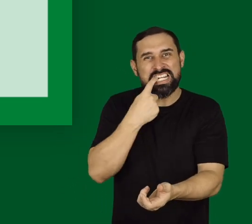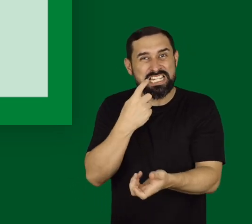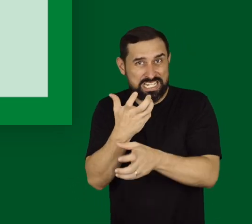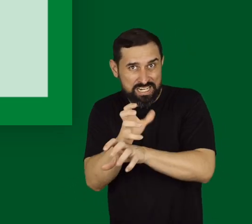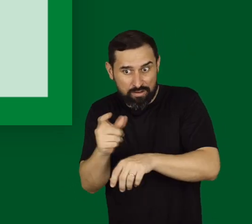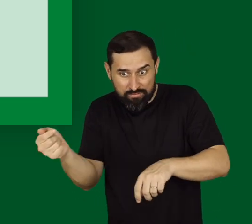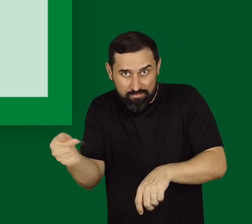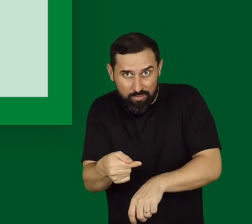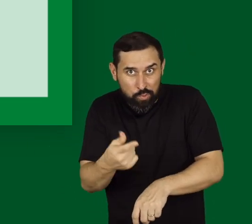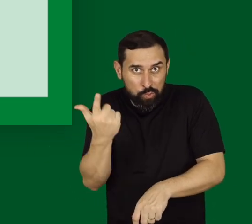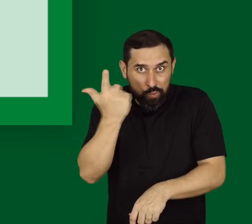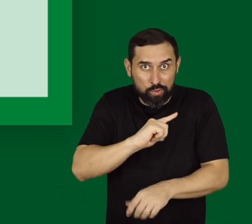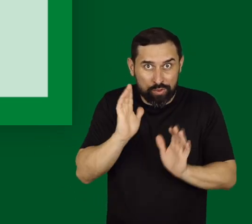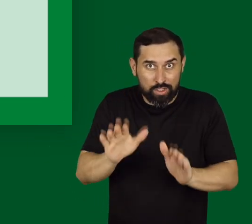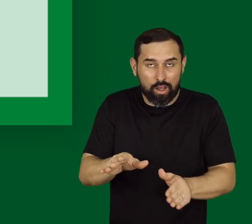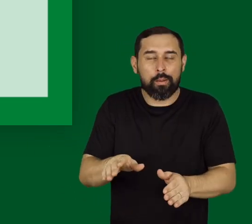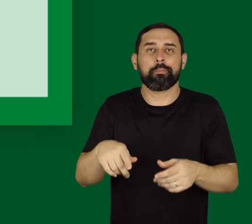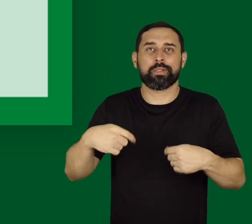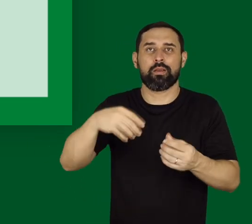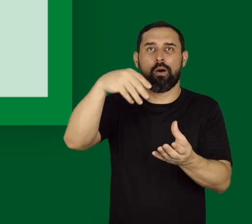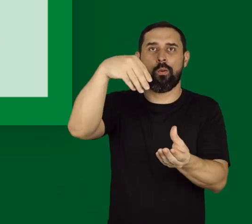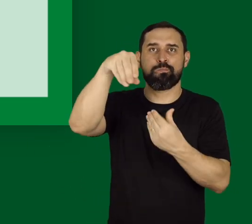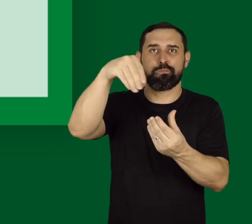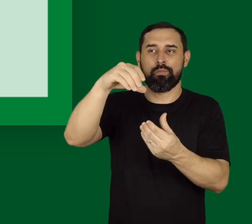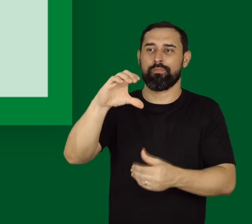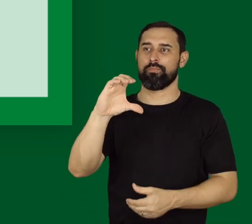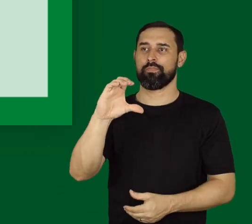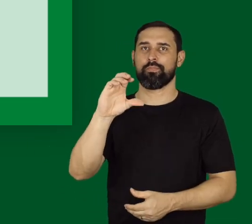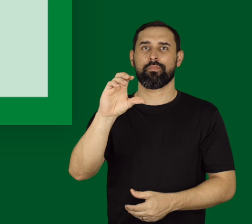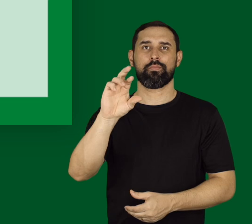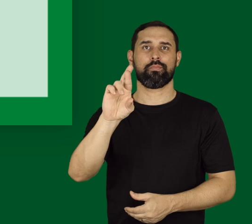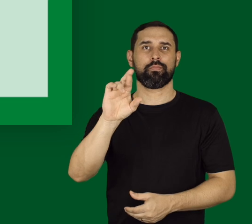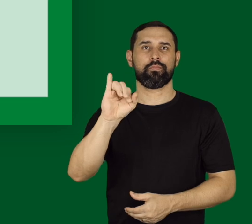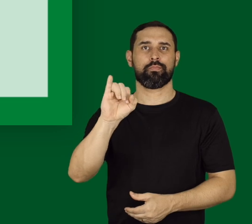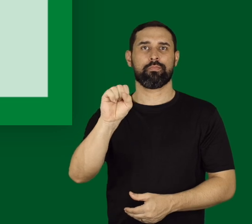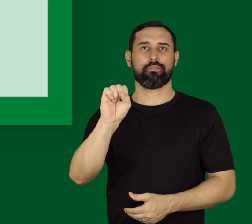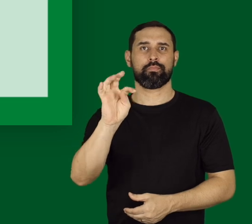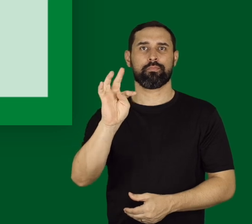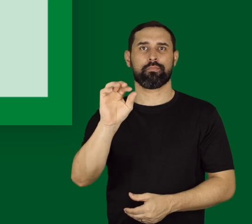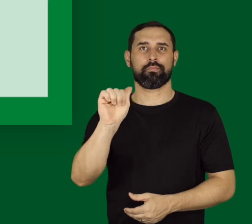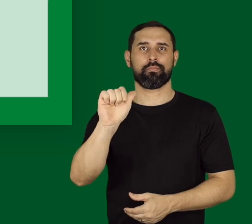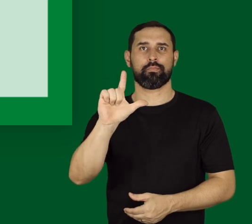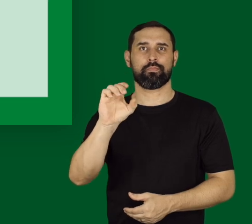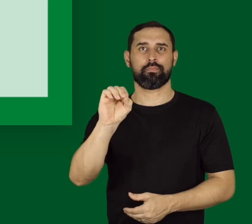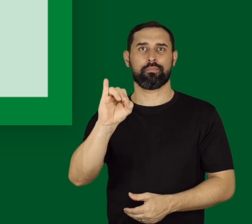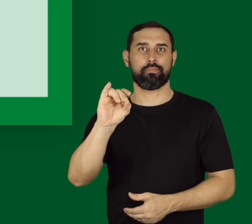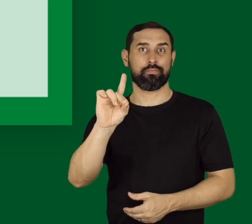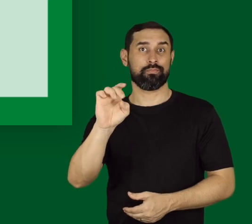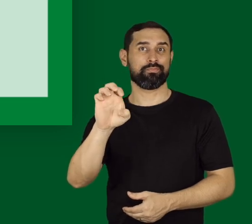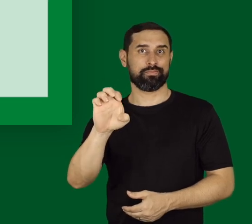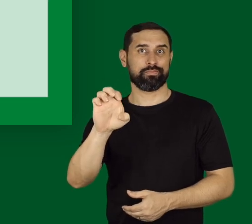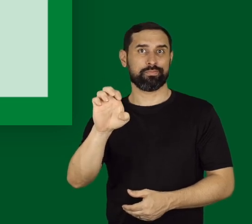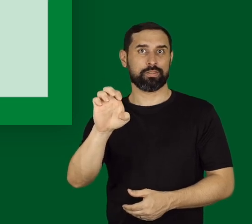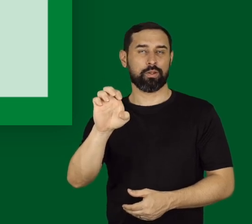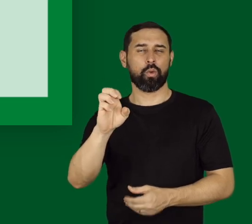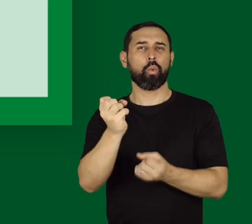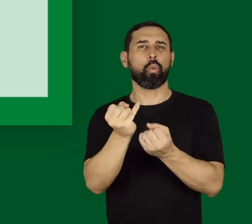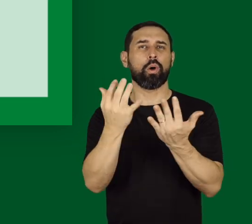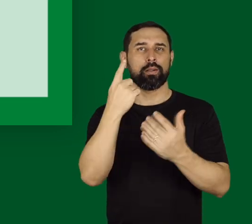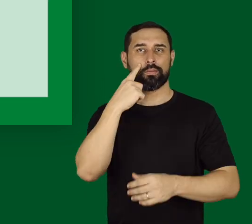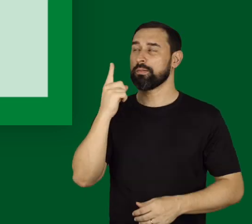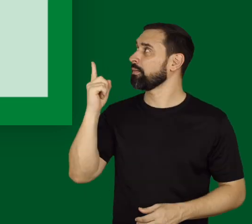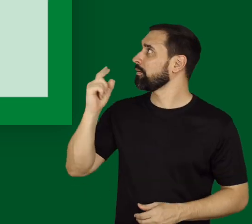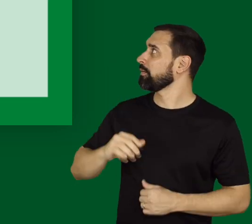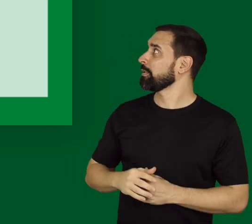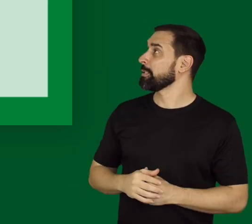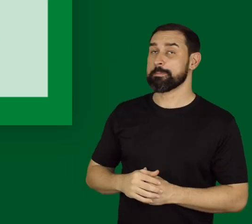uma via venosa ou intraóssea, você vai fazer expansão volumétrica com cristalóide, 20 ml por